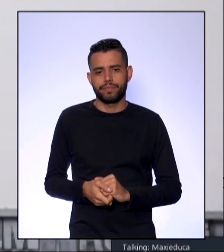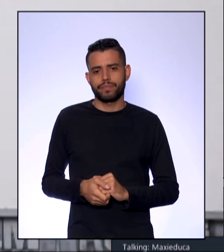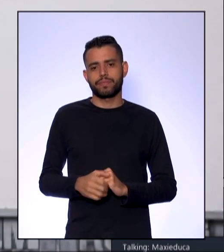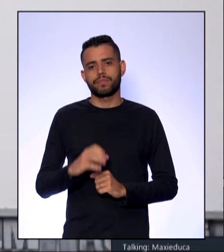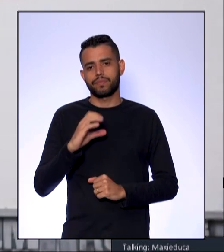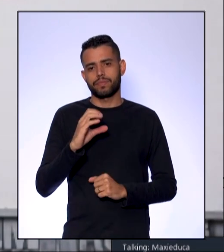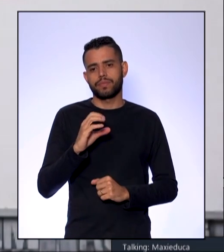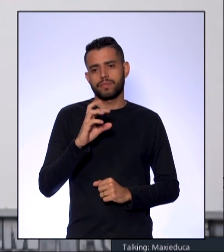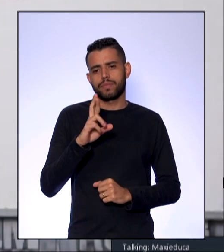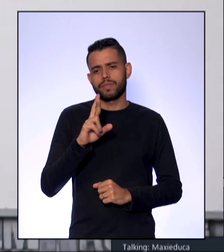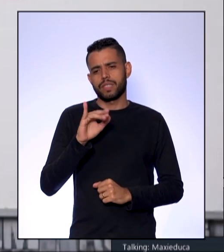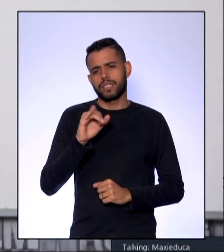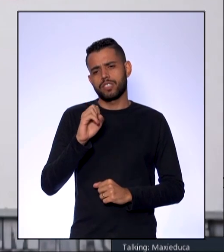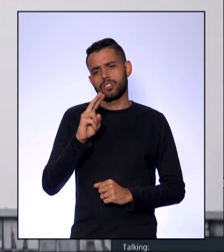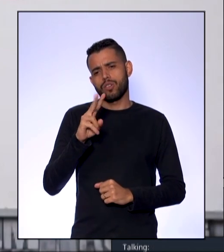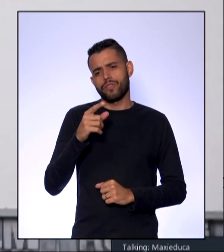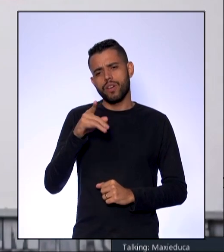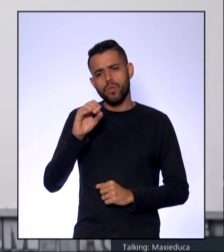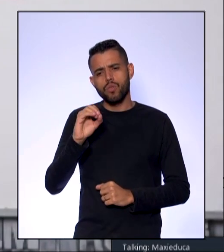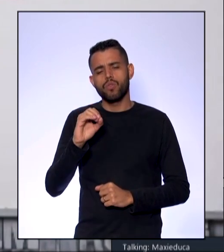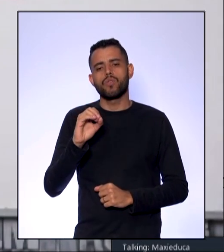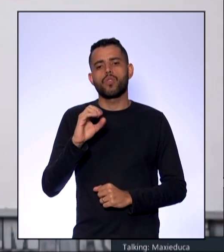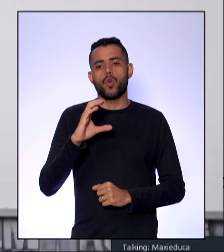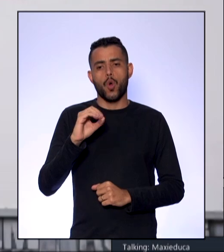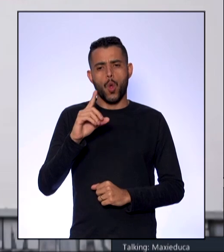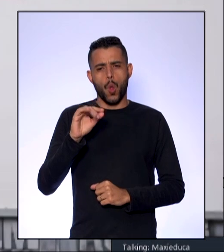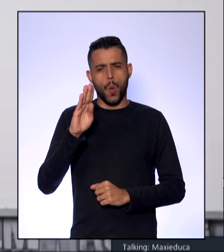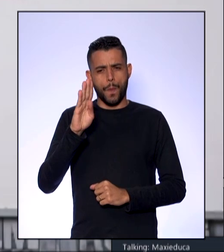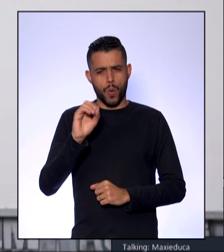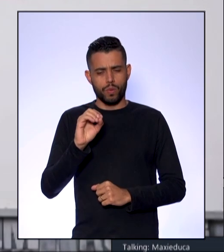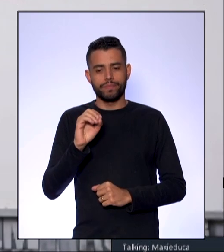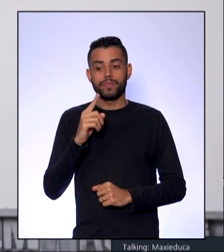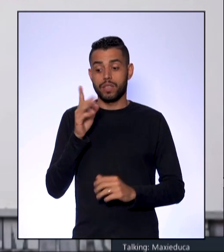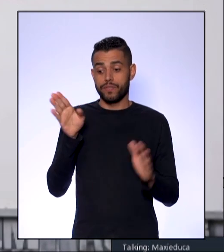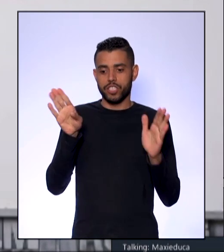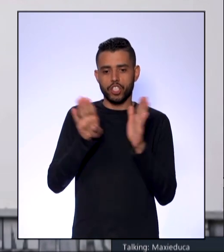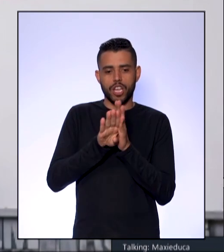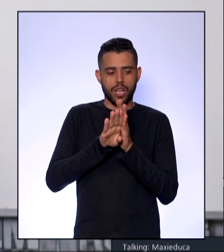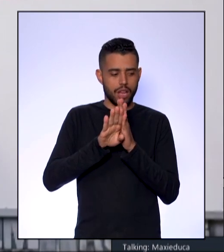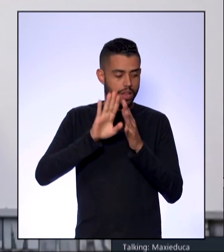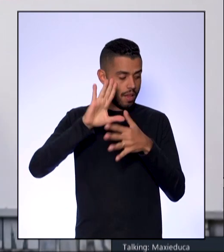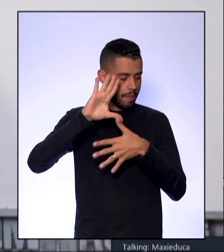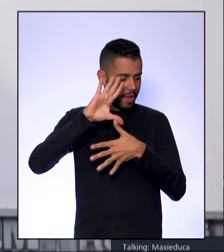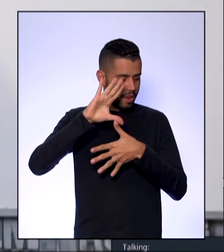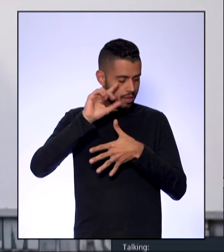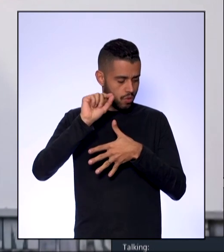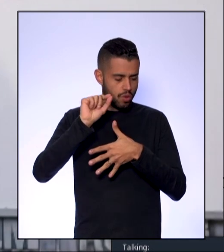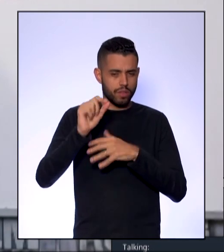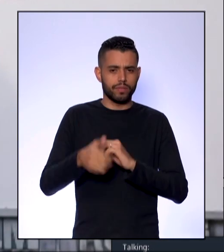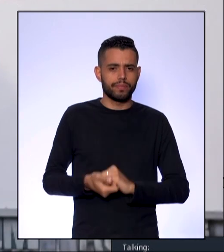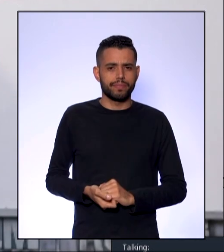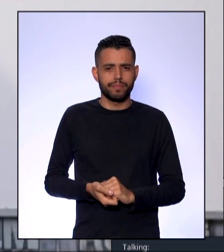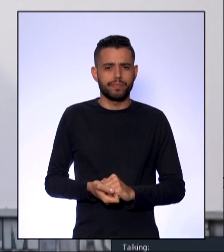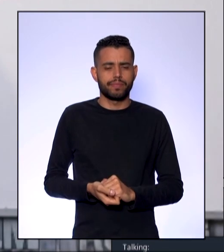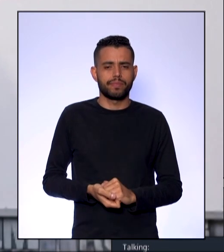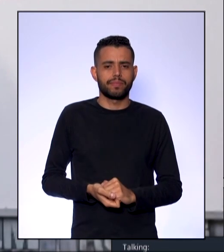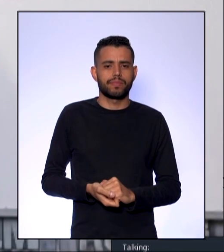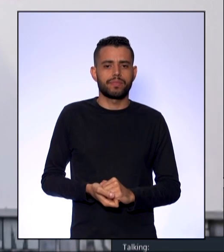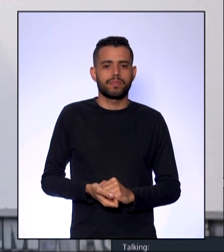Cristóvão Colombo, tá? Ele vai chegar à América em